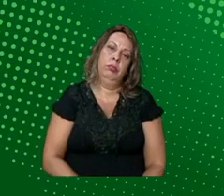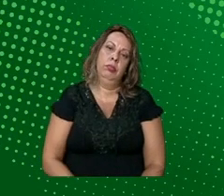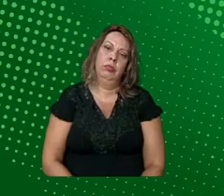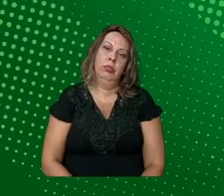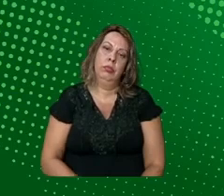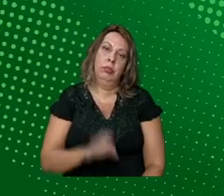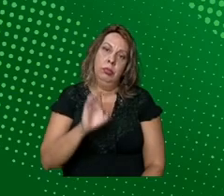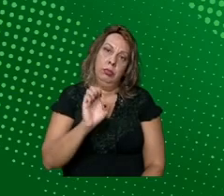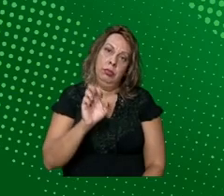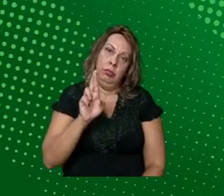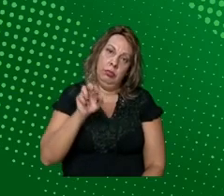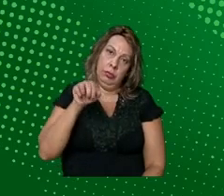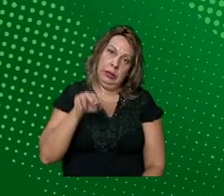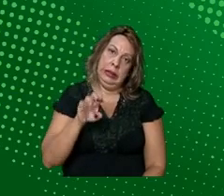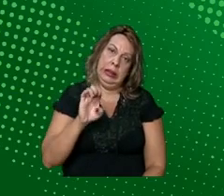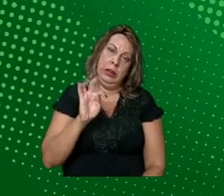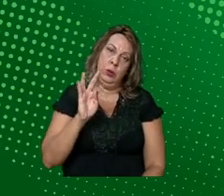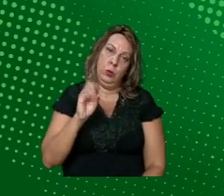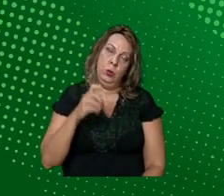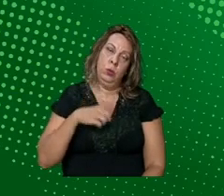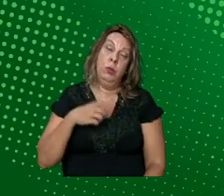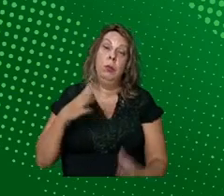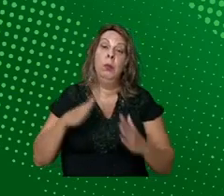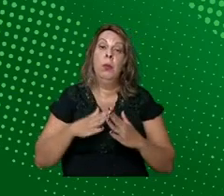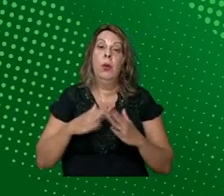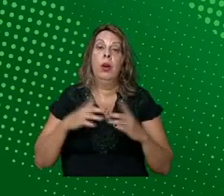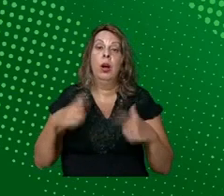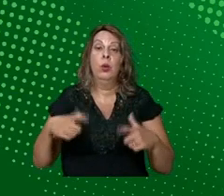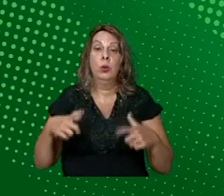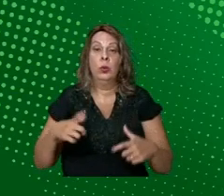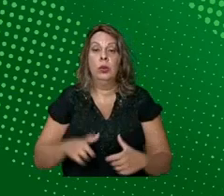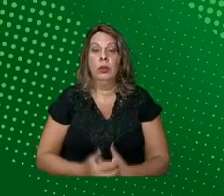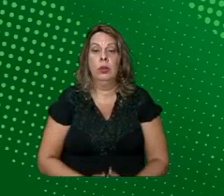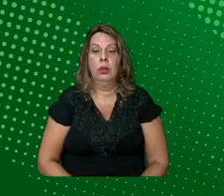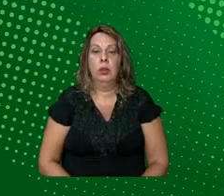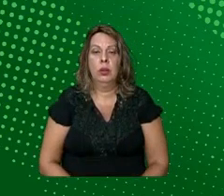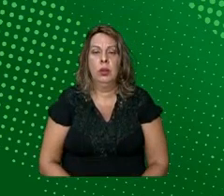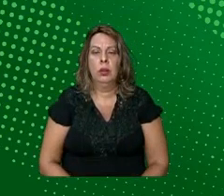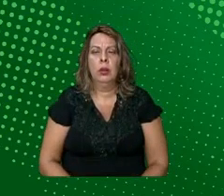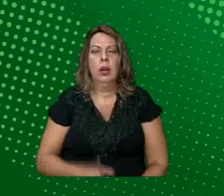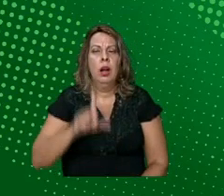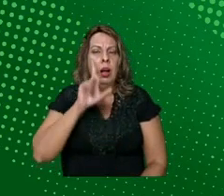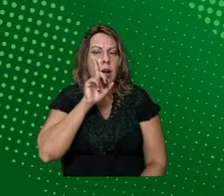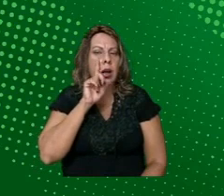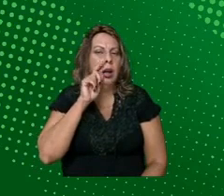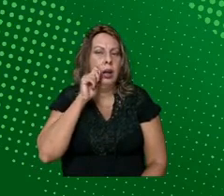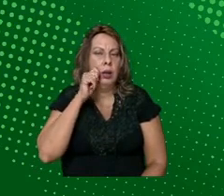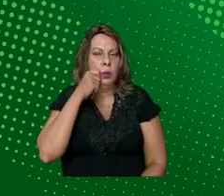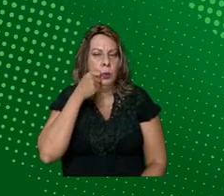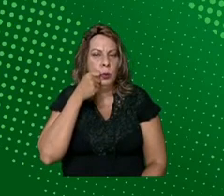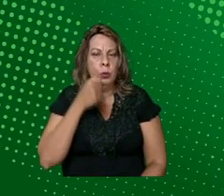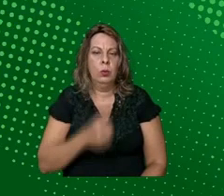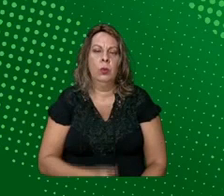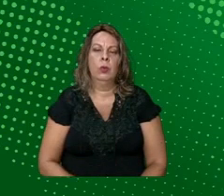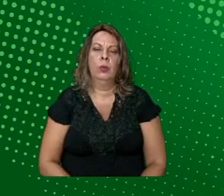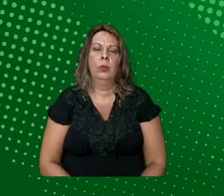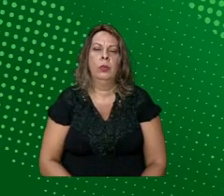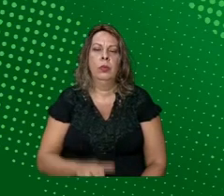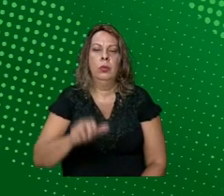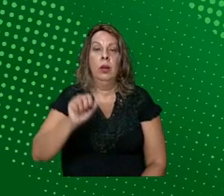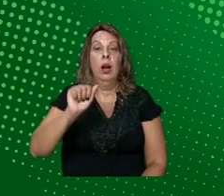071107, Ernesto. Ernesto é da cidade de Aju, não é isso, gente? Aracaju. Olha, de Aracaju, Aju,